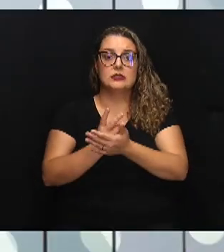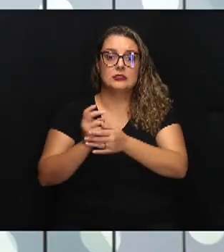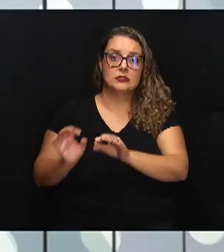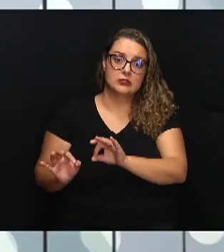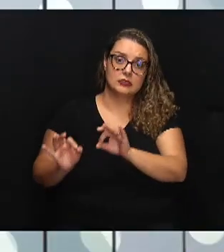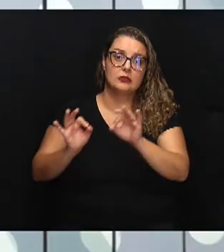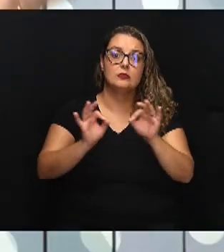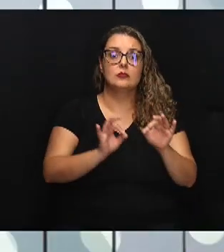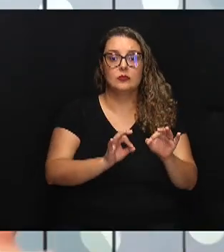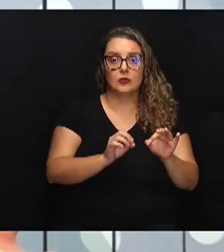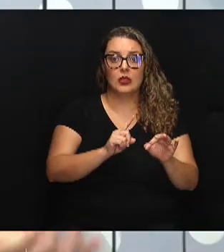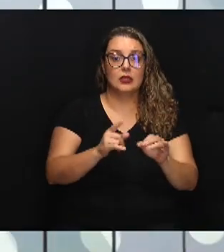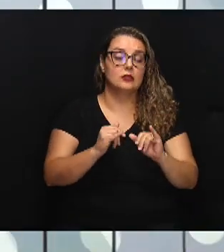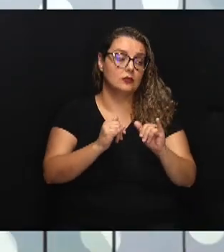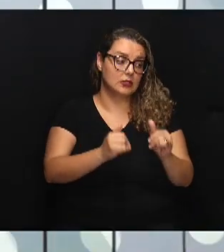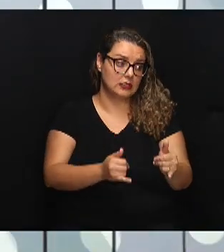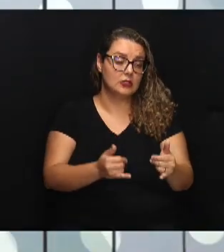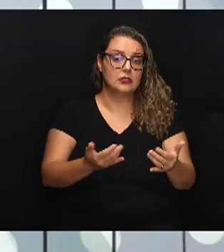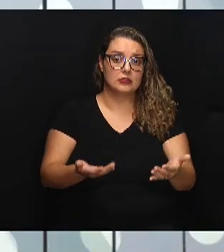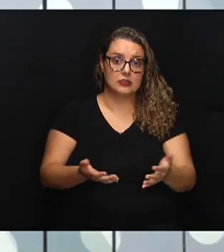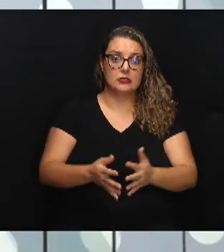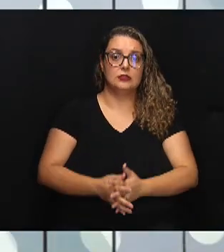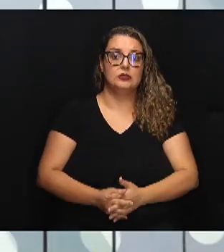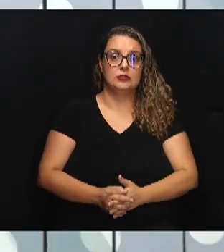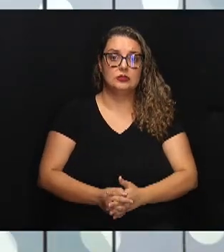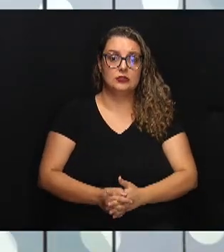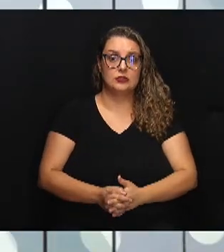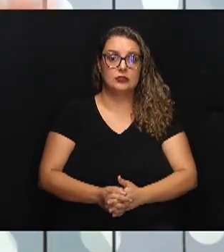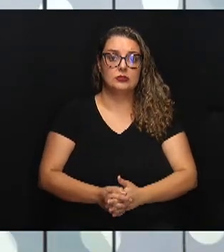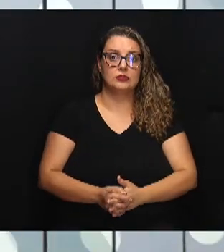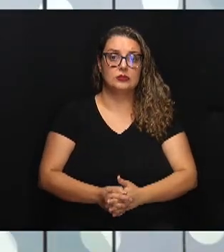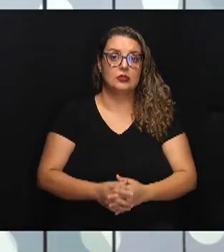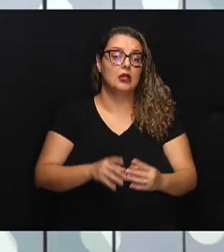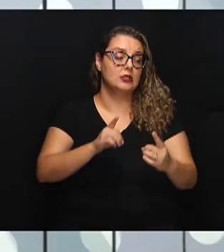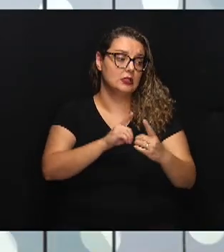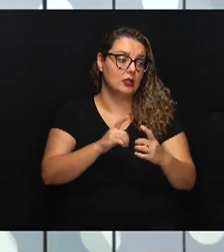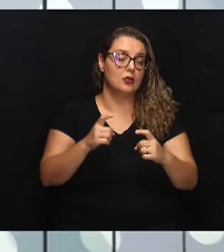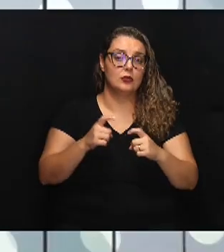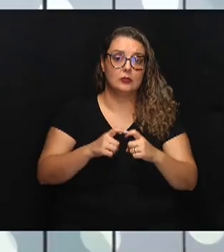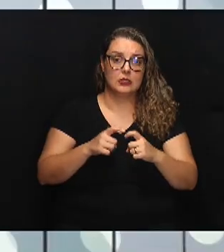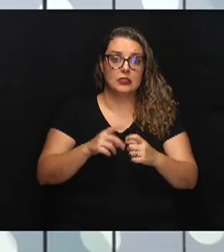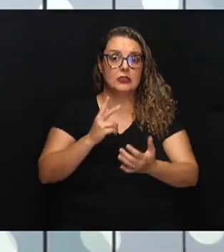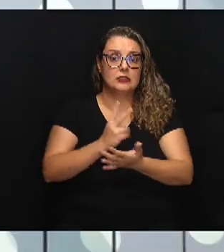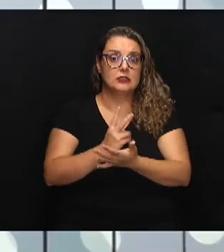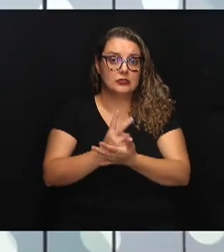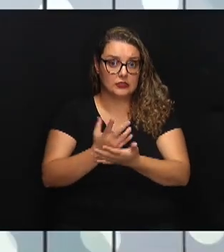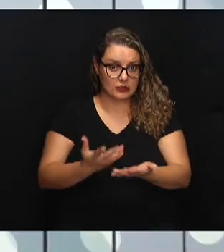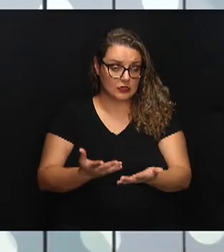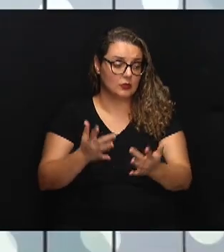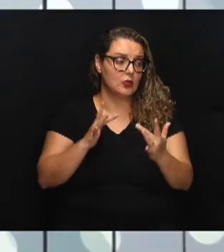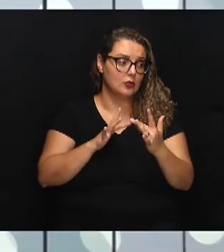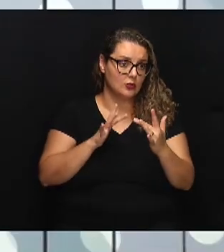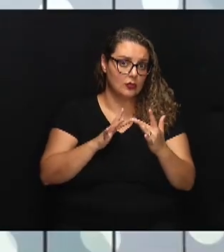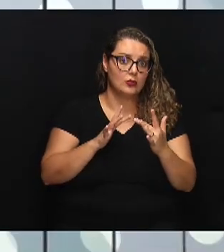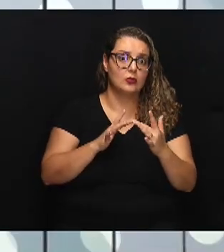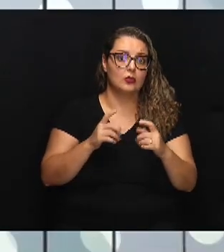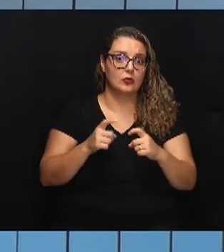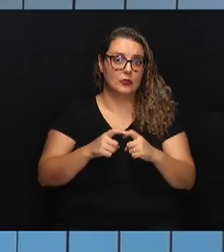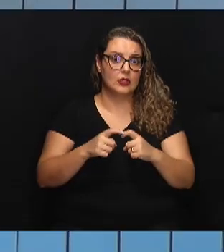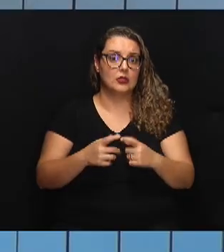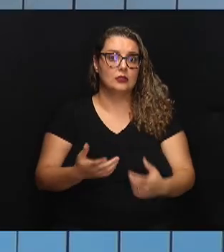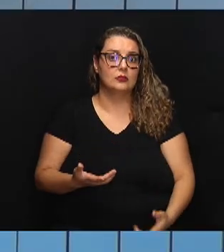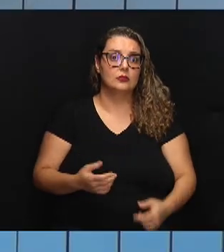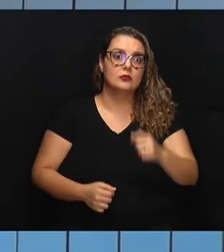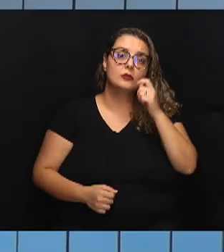acompanhada, não abandonar, né? Essa consulta médica, estar sempre ali, né, em contato com o médico